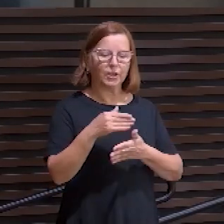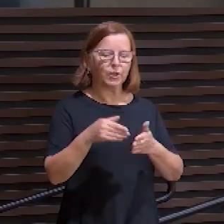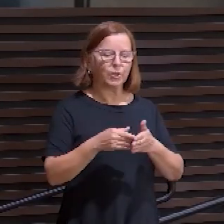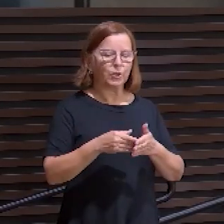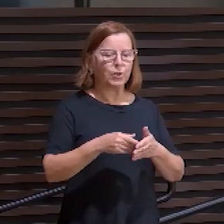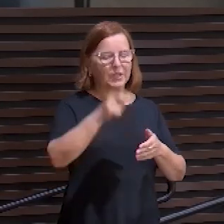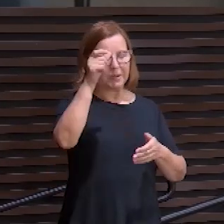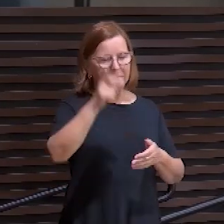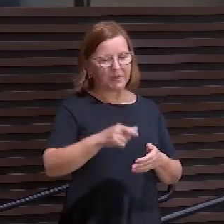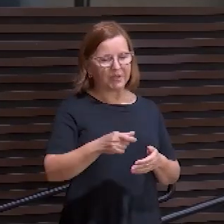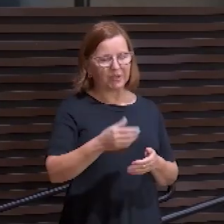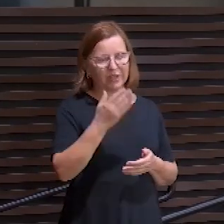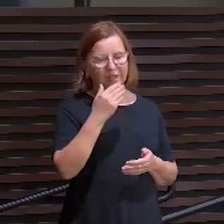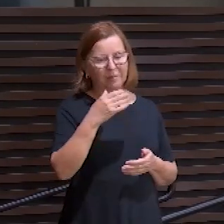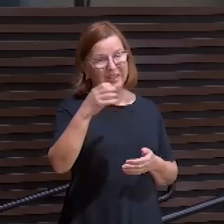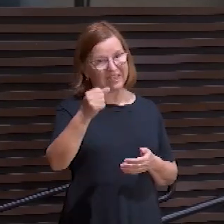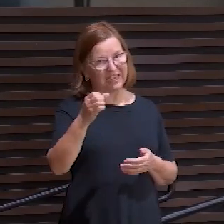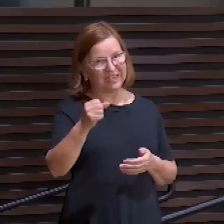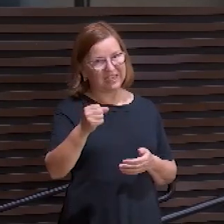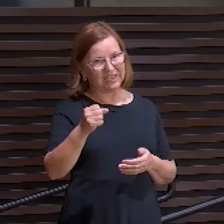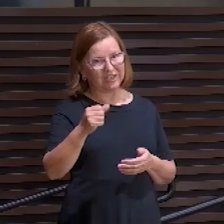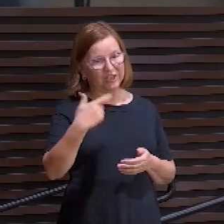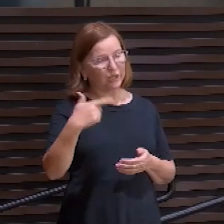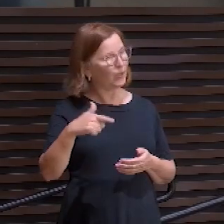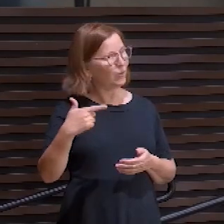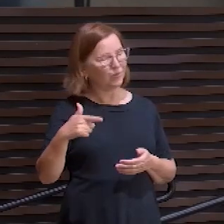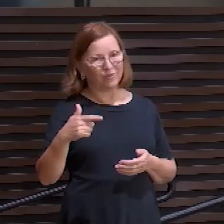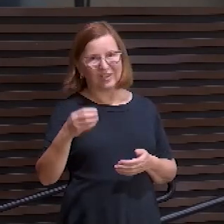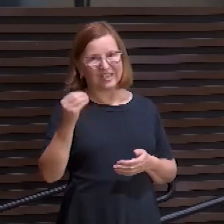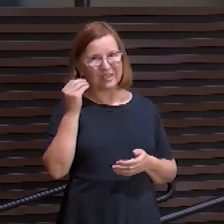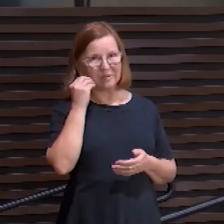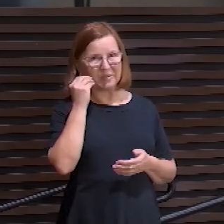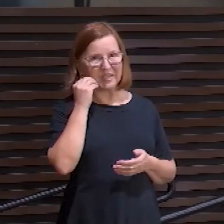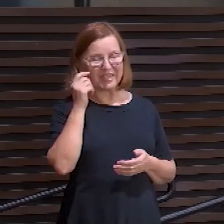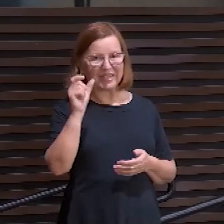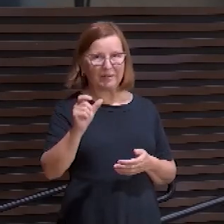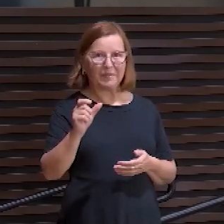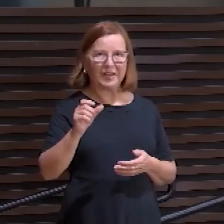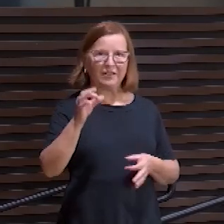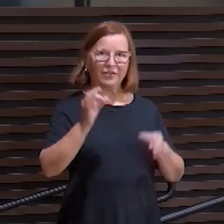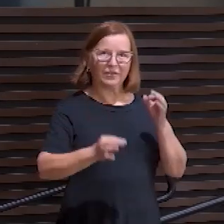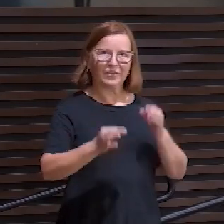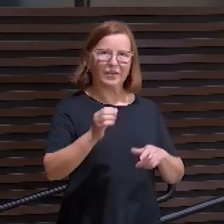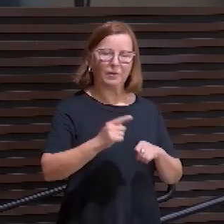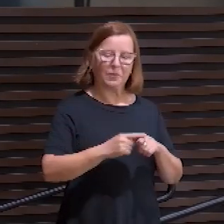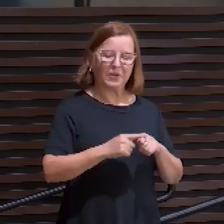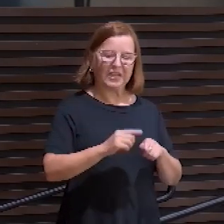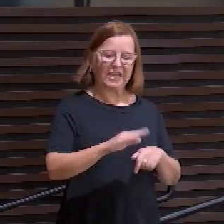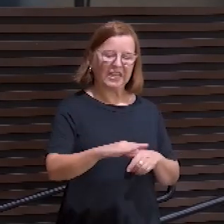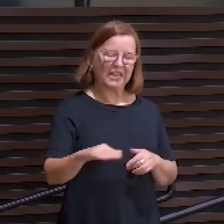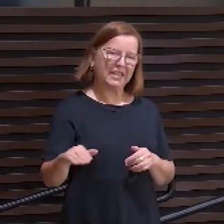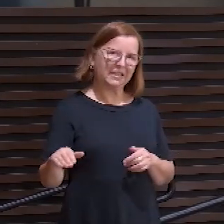é inexperiente na palavra da justiça, porque é criança."